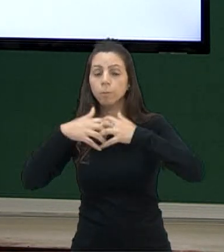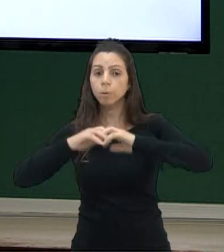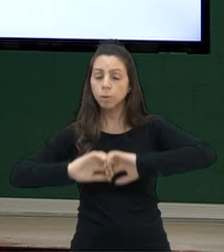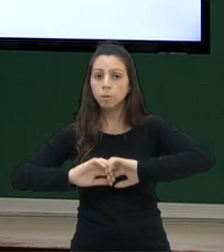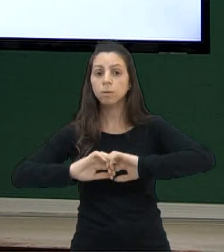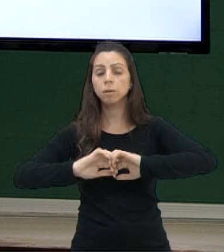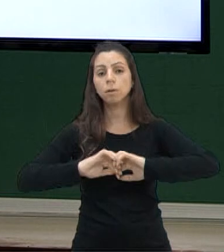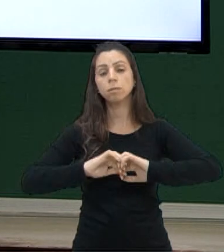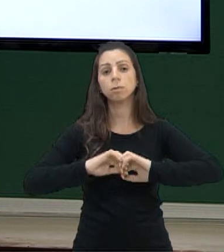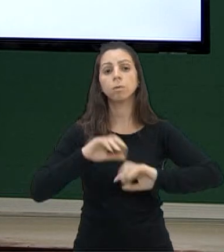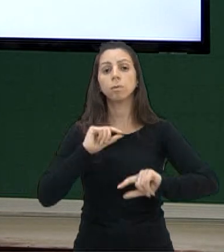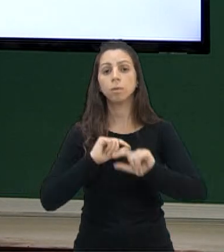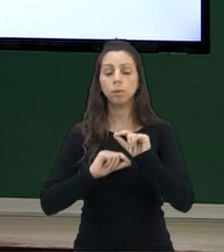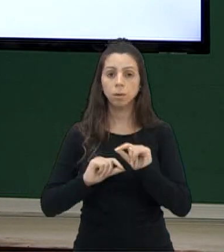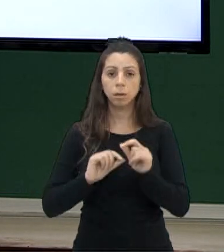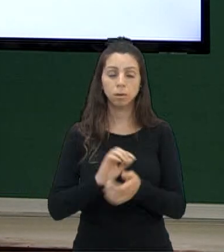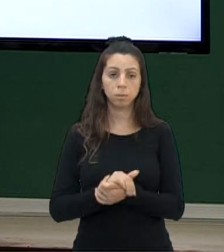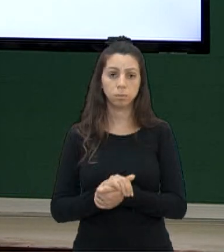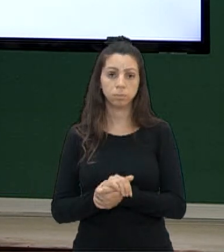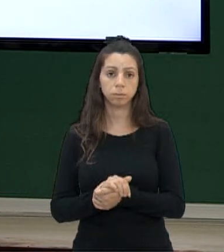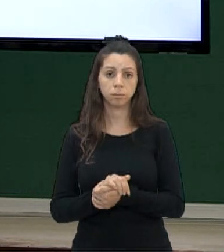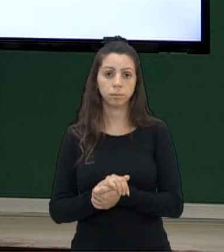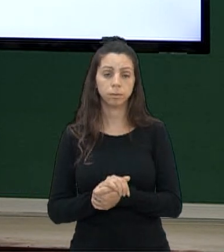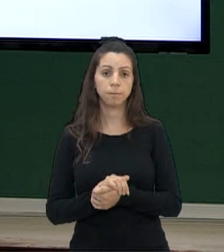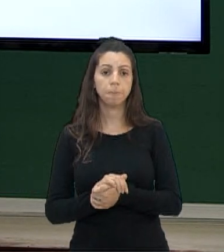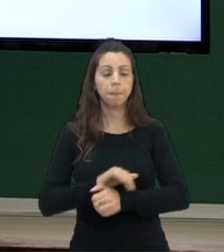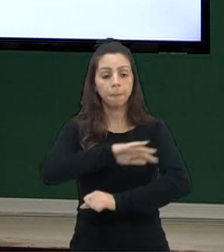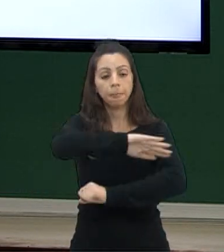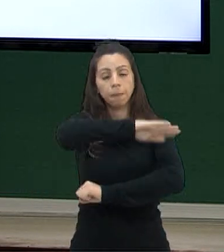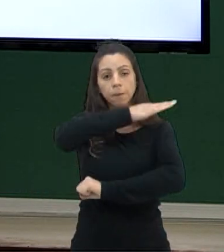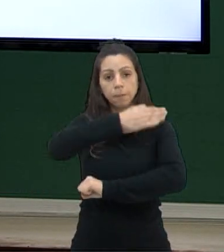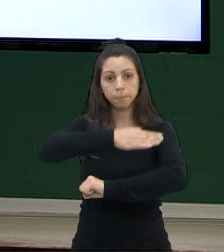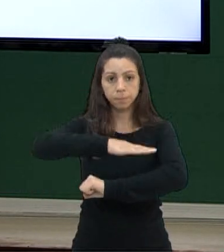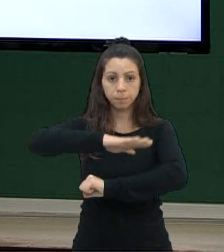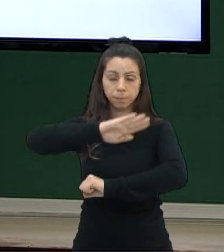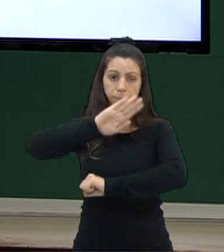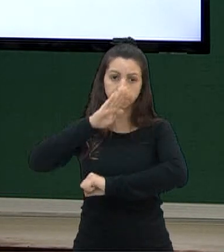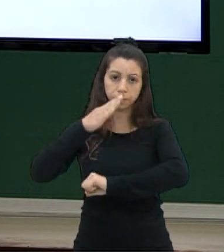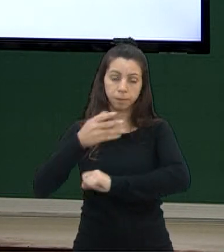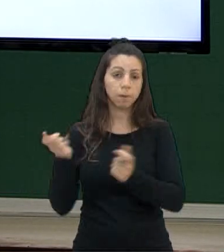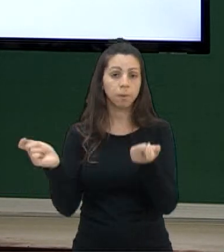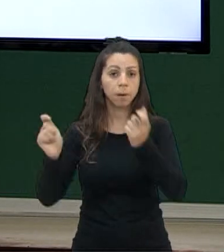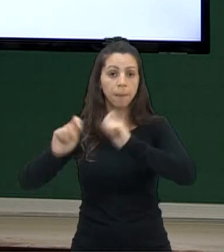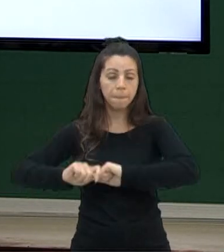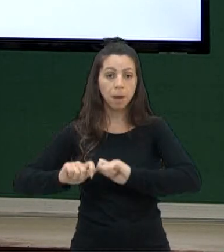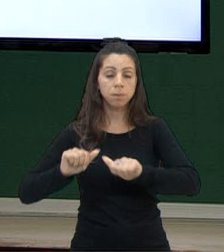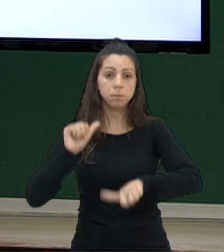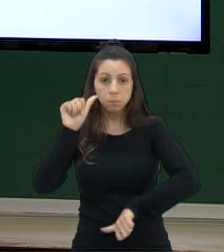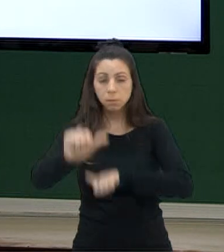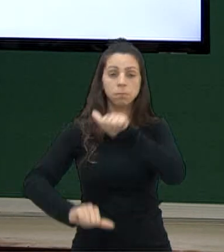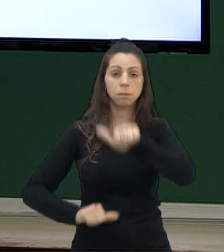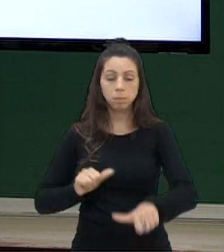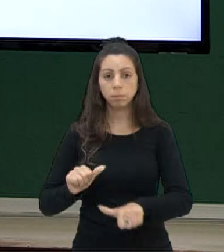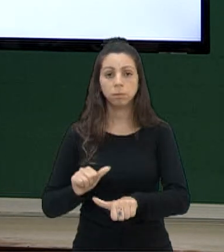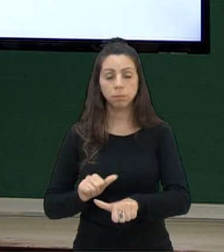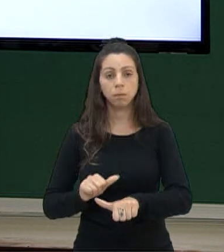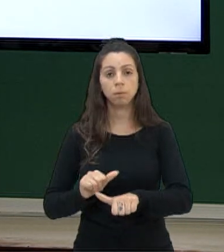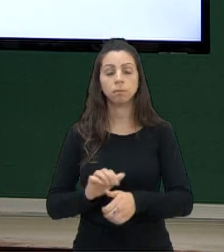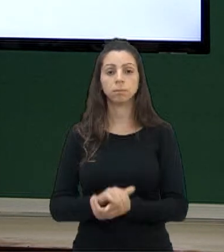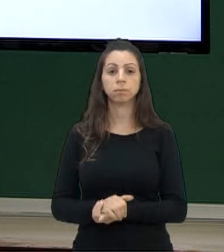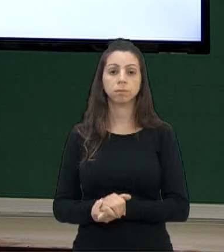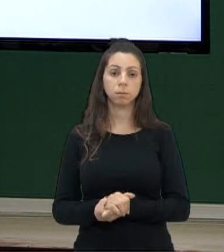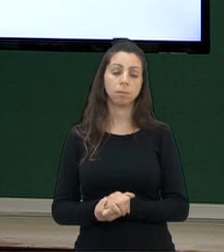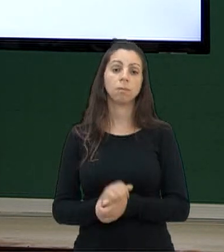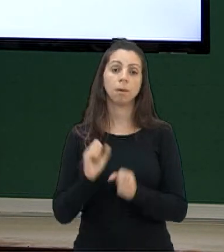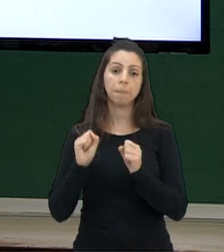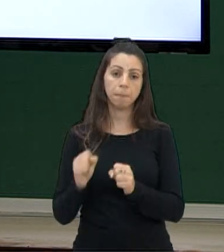de agentes, uma série de forças que são capazes de transformar o relevo. E esses agentes podem ter